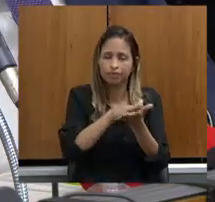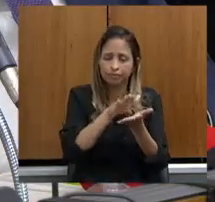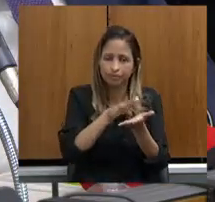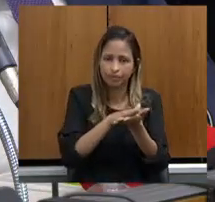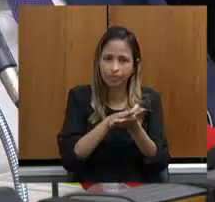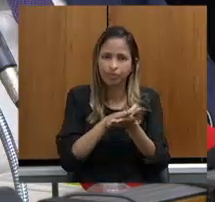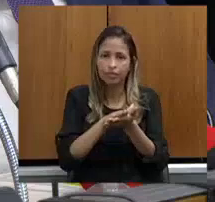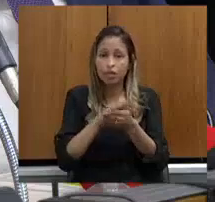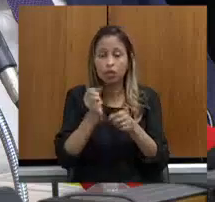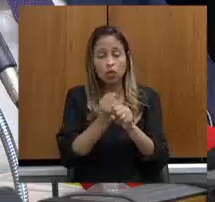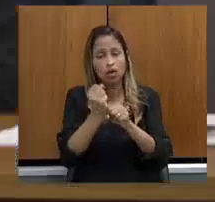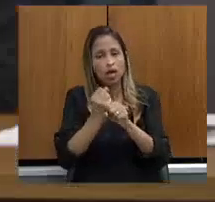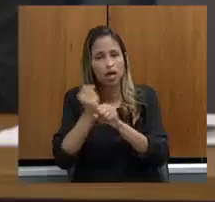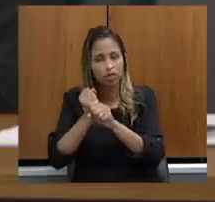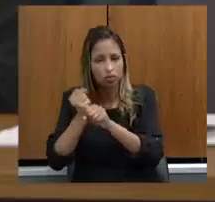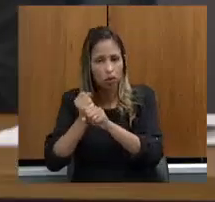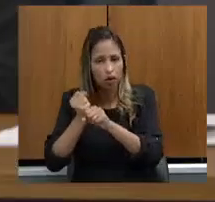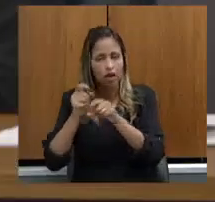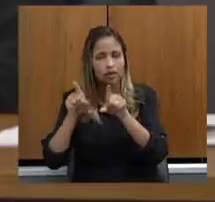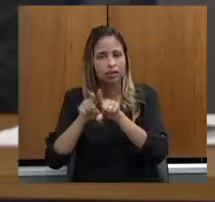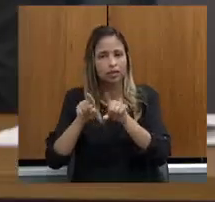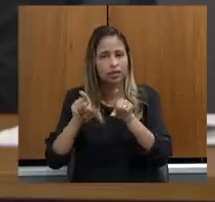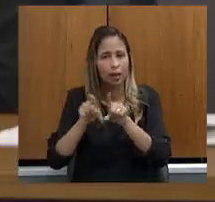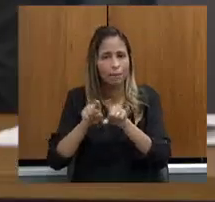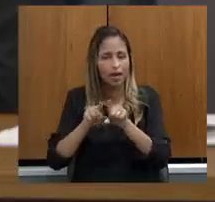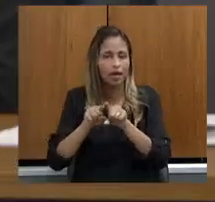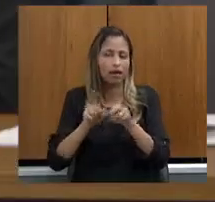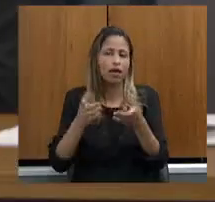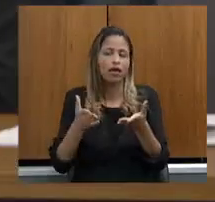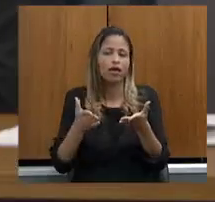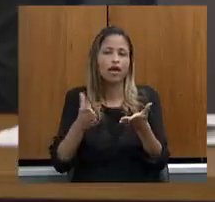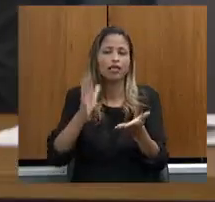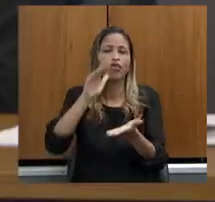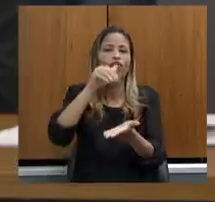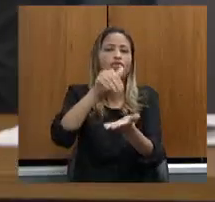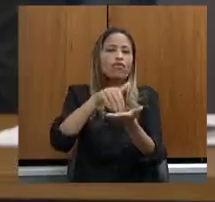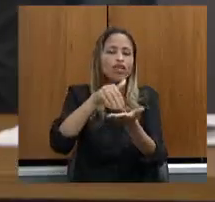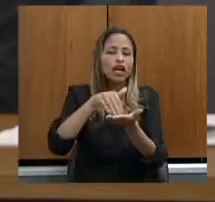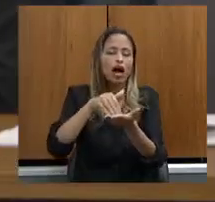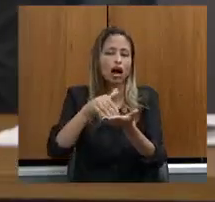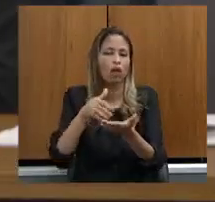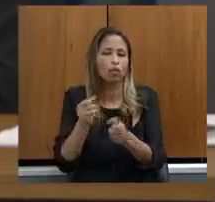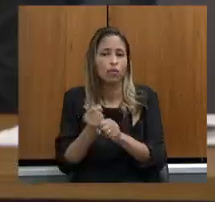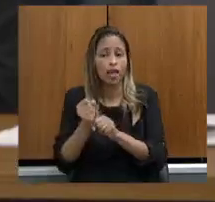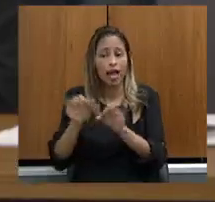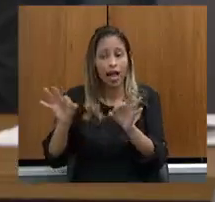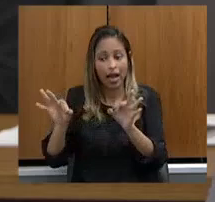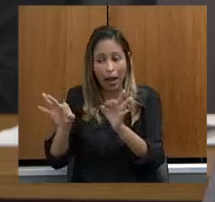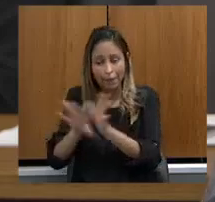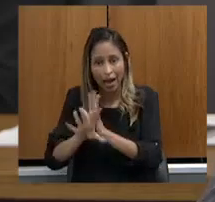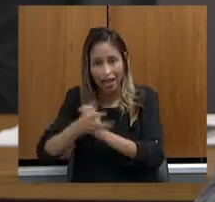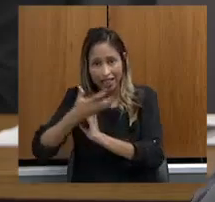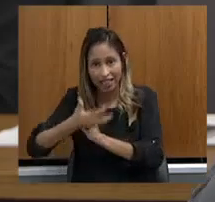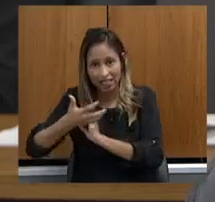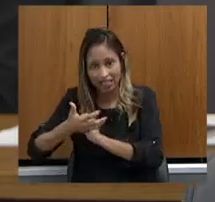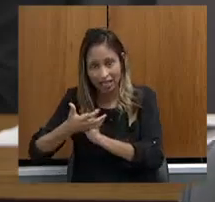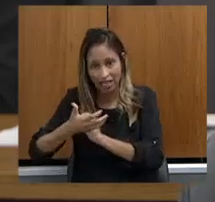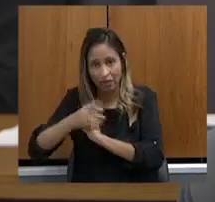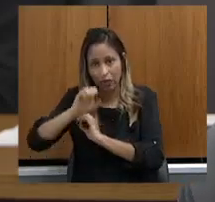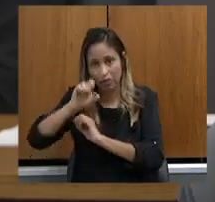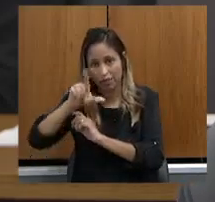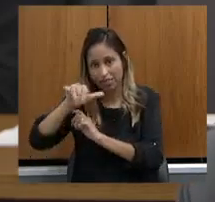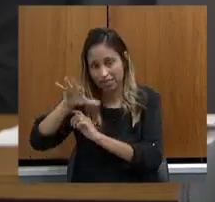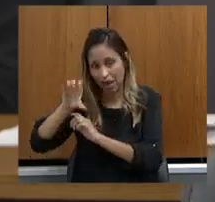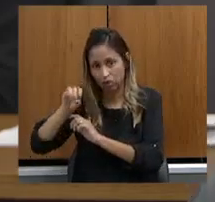ao longo do ano e também o restante de receitas que temos até o final do ano é de fecharmos esse ano com o saldo de